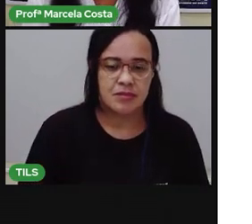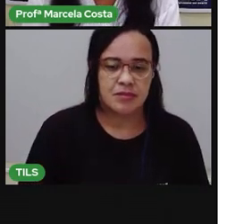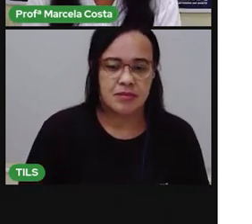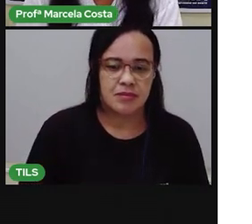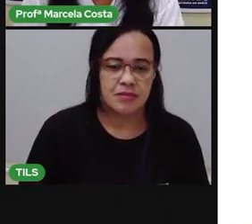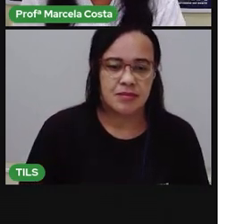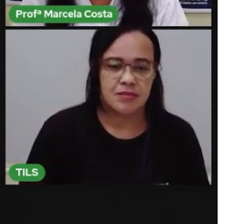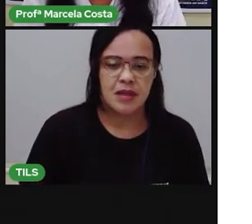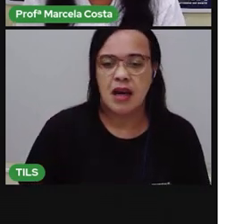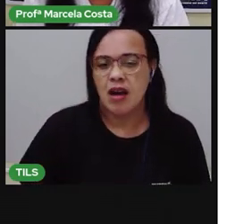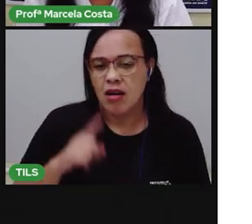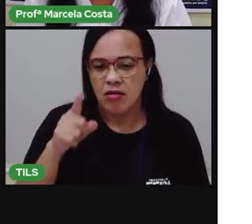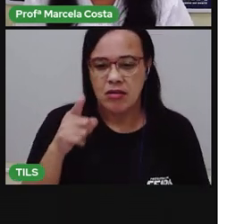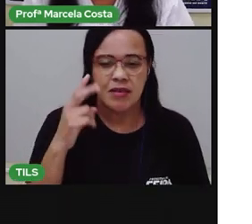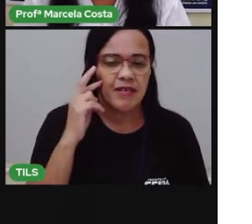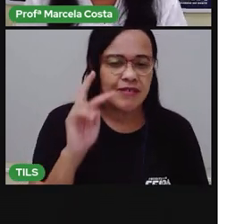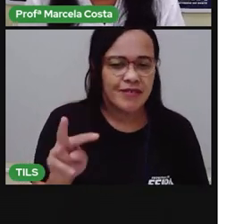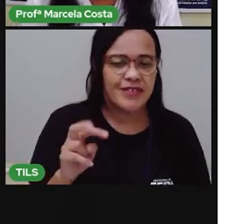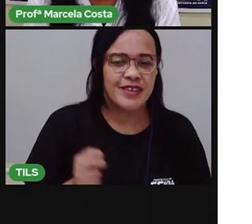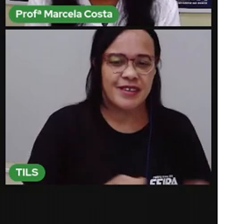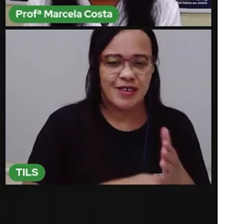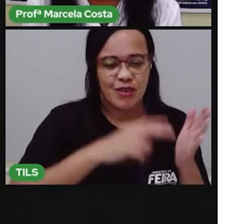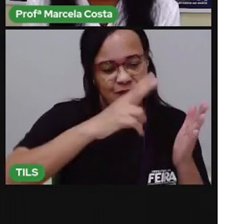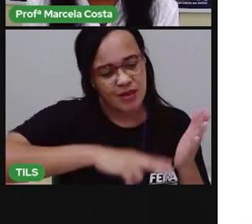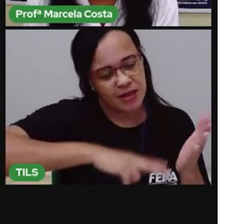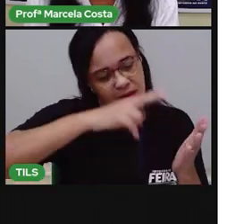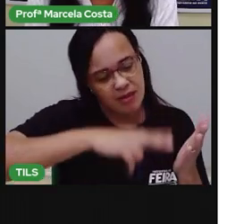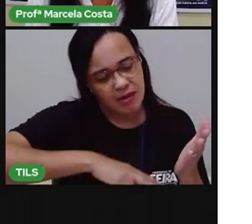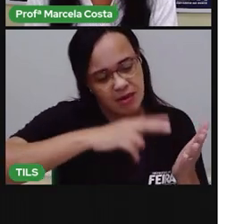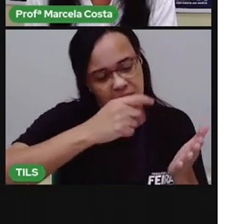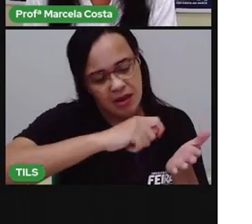Conseguiu acompanhar a escrita dessa lista?